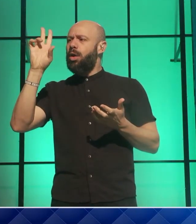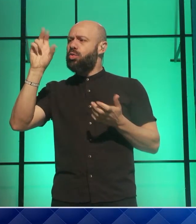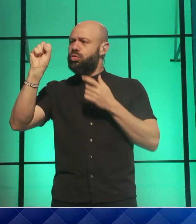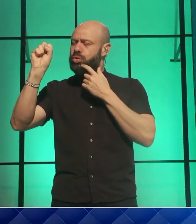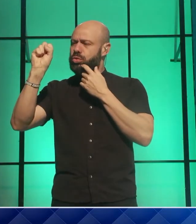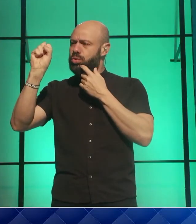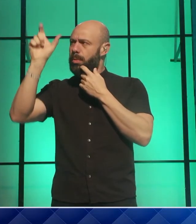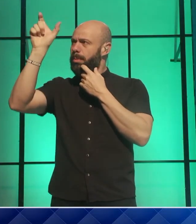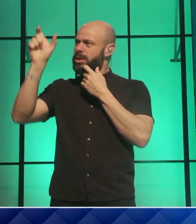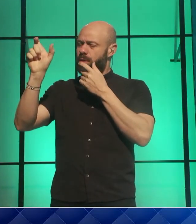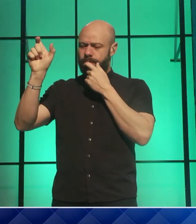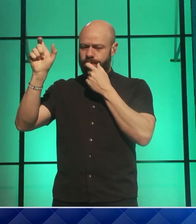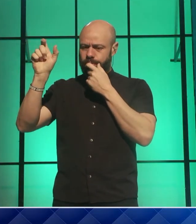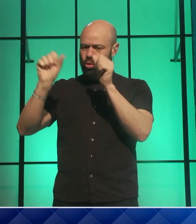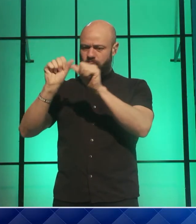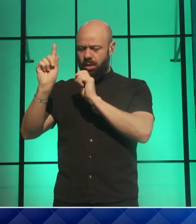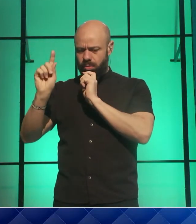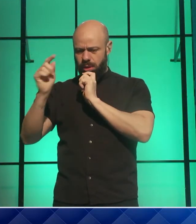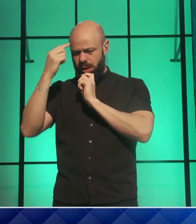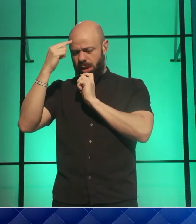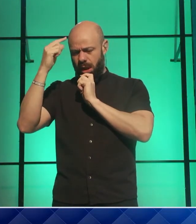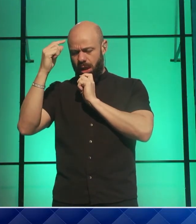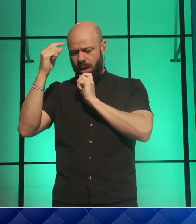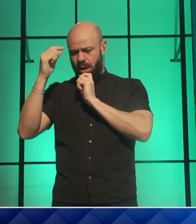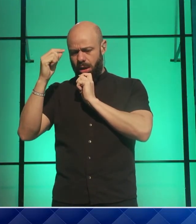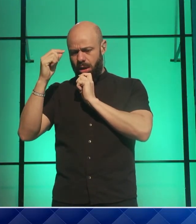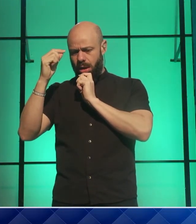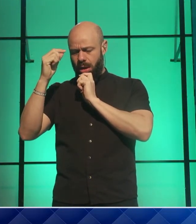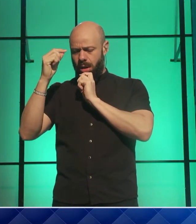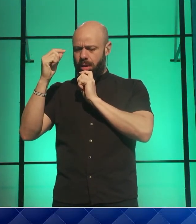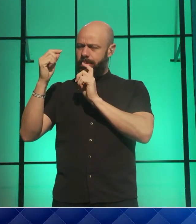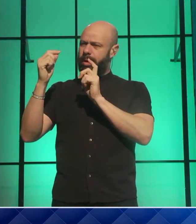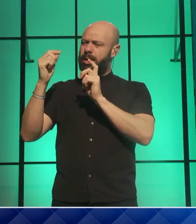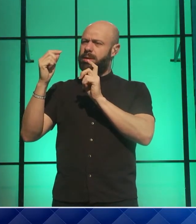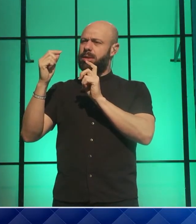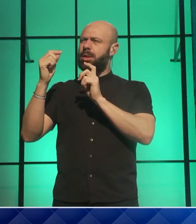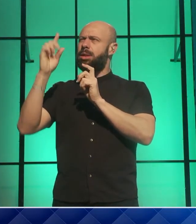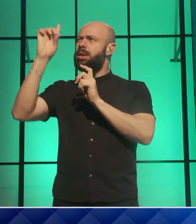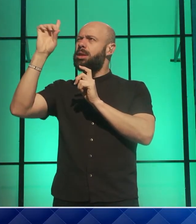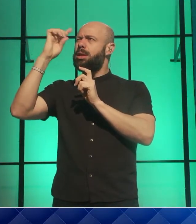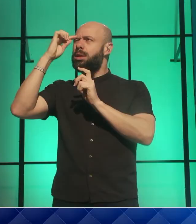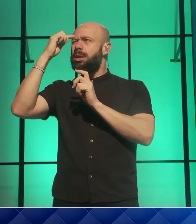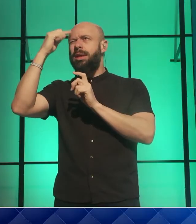não pode mudar de ideia, por que eu e você oramos?